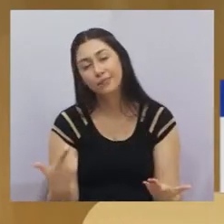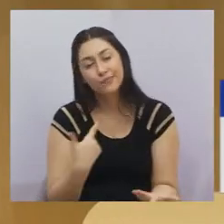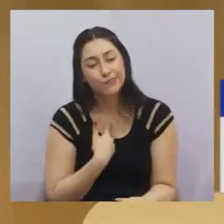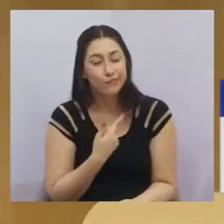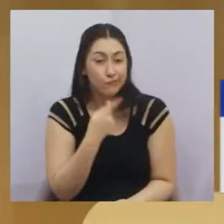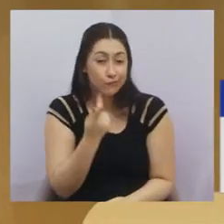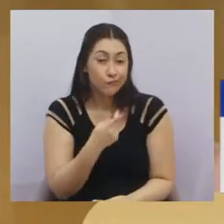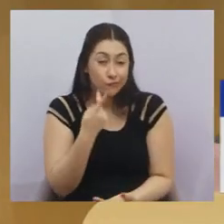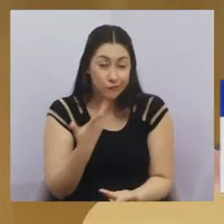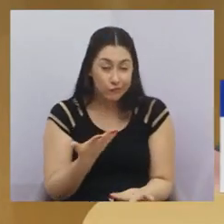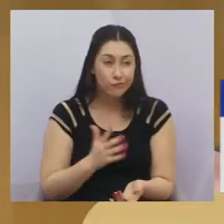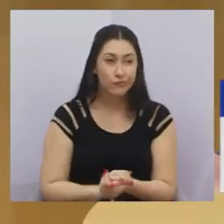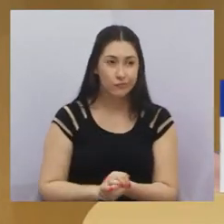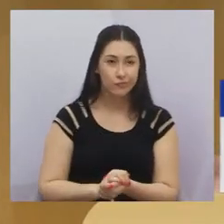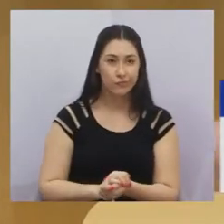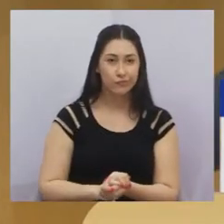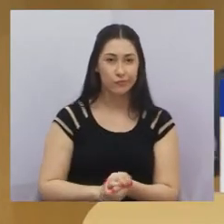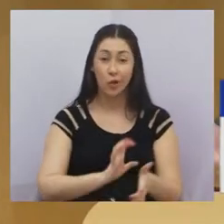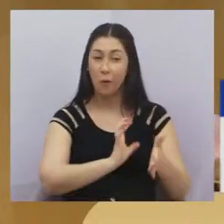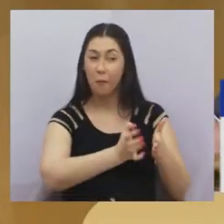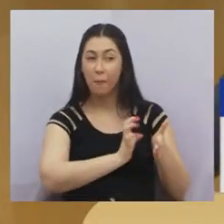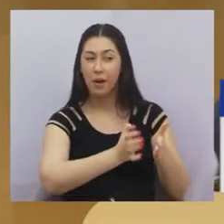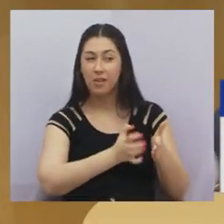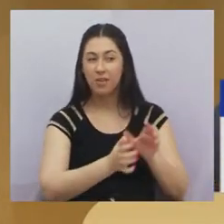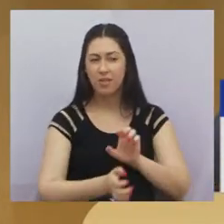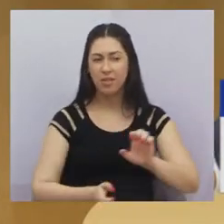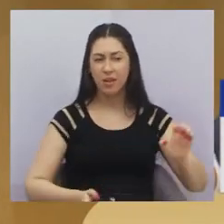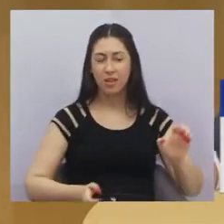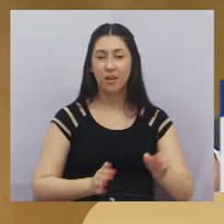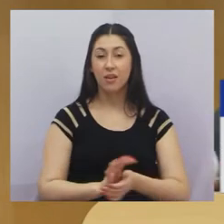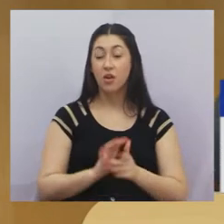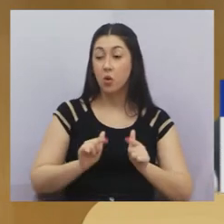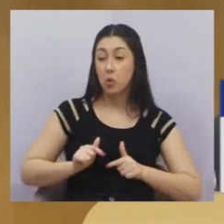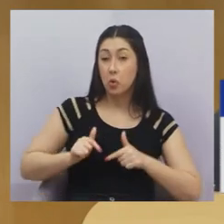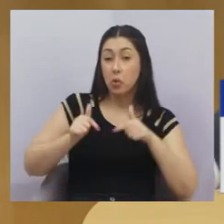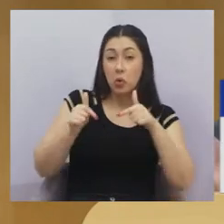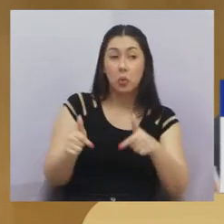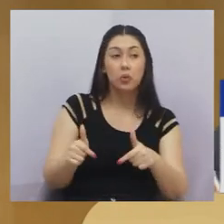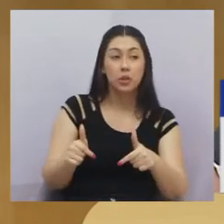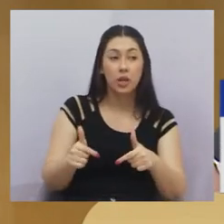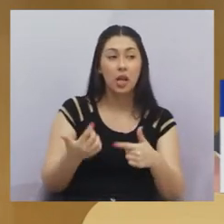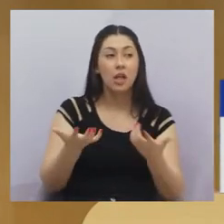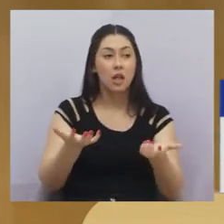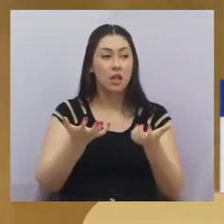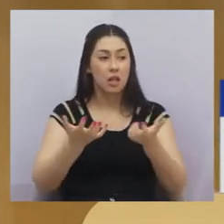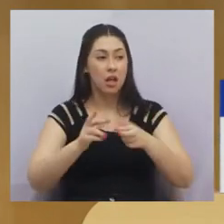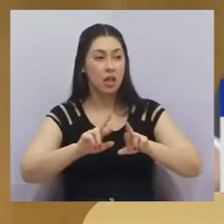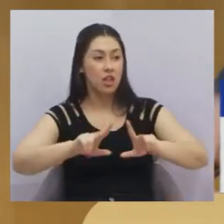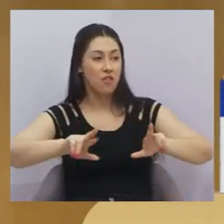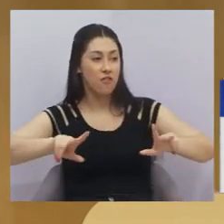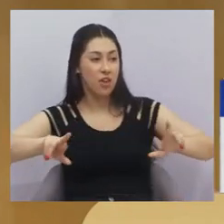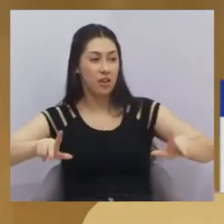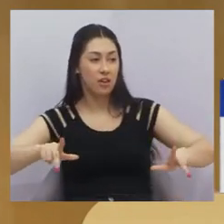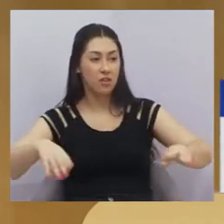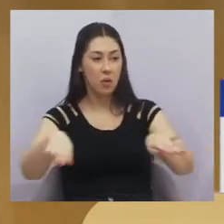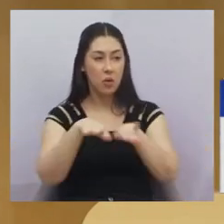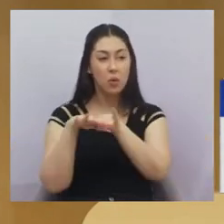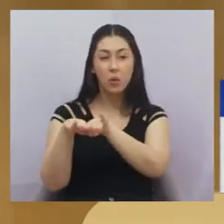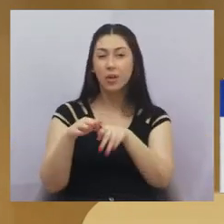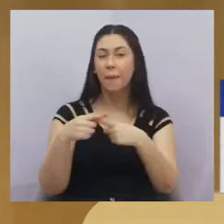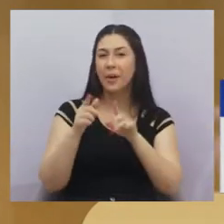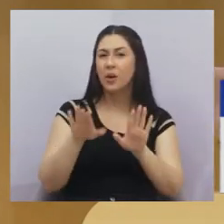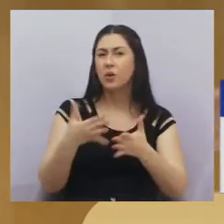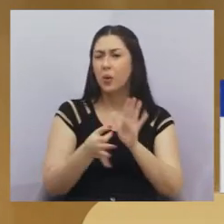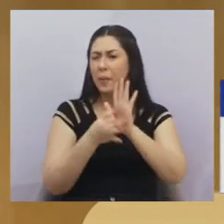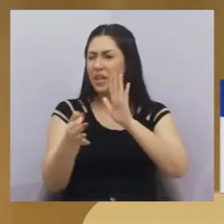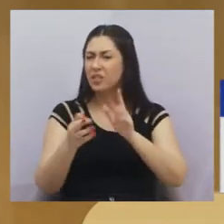disse. Esse é o viés da esquerda. Eles lutam pela luta contra as diferenças, mas não aceita quem pensa